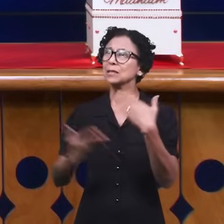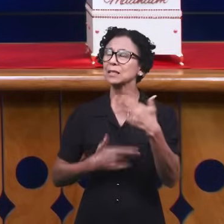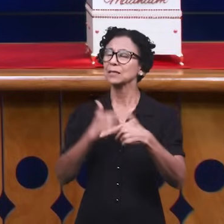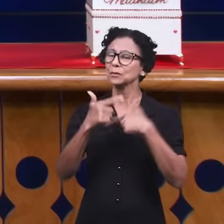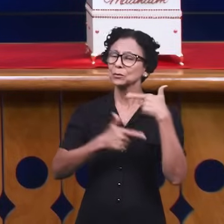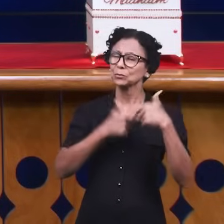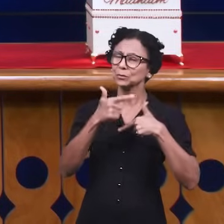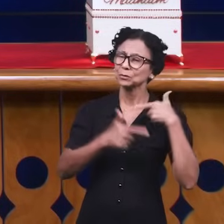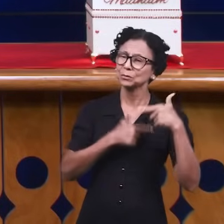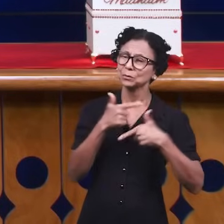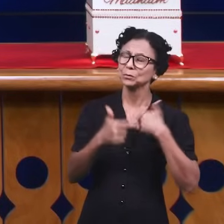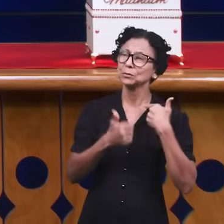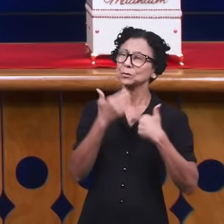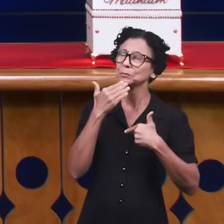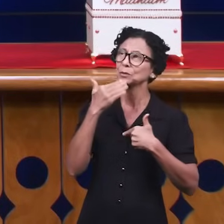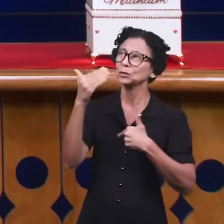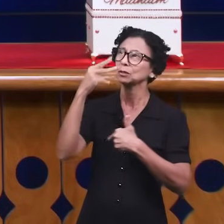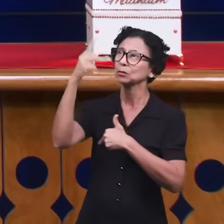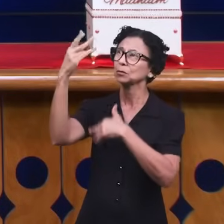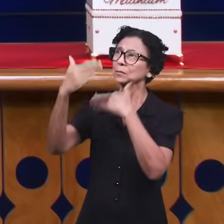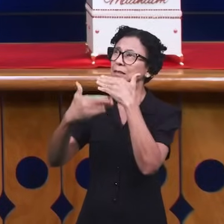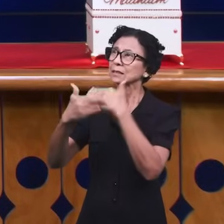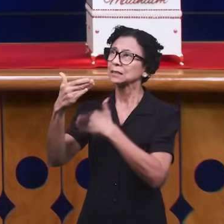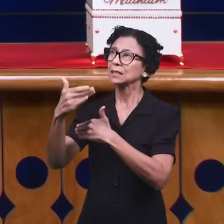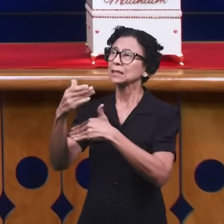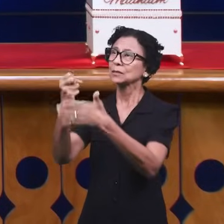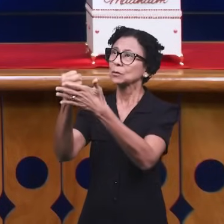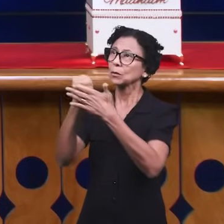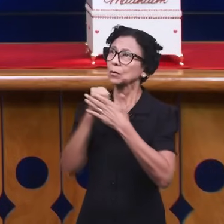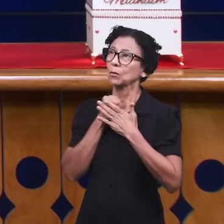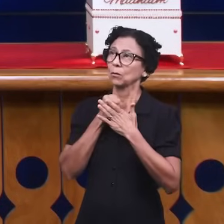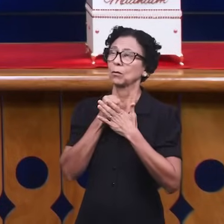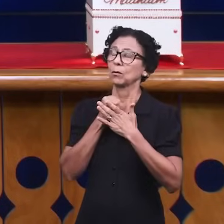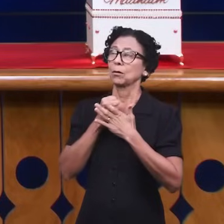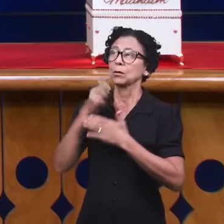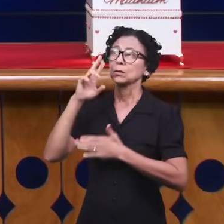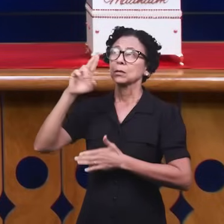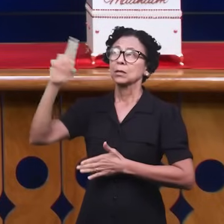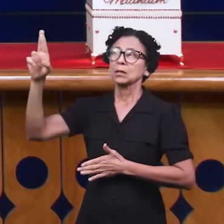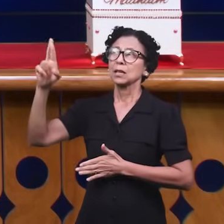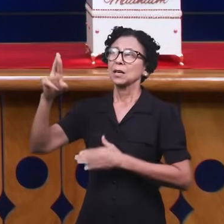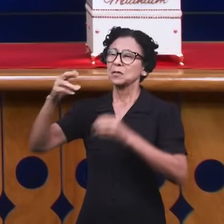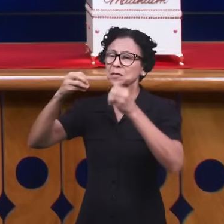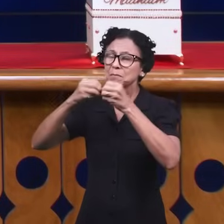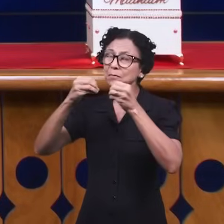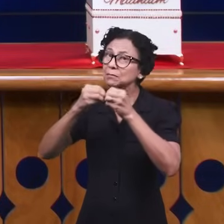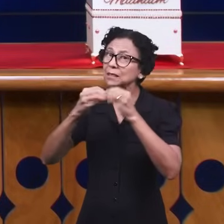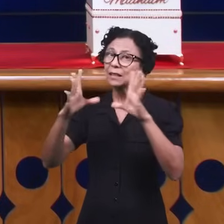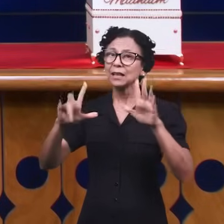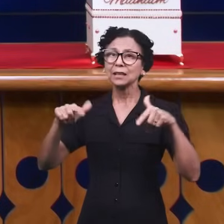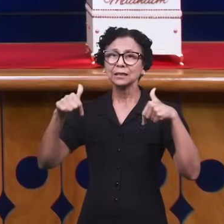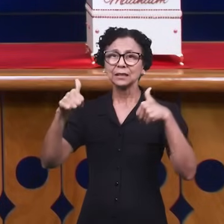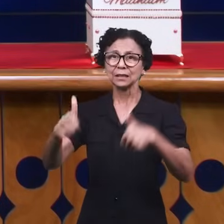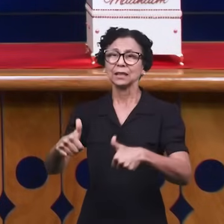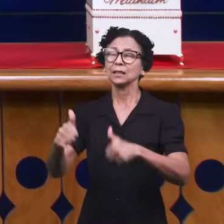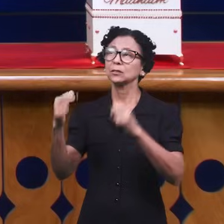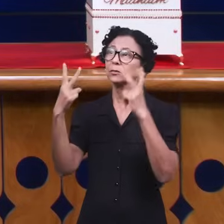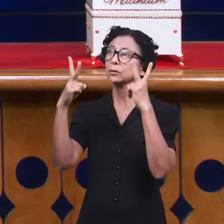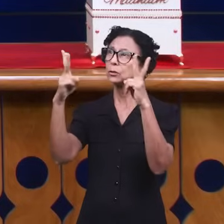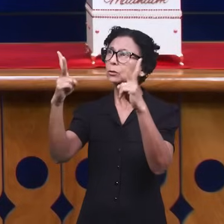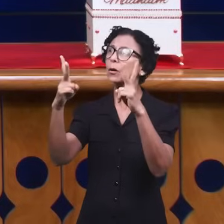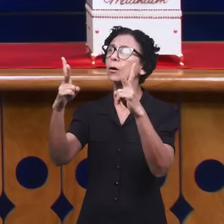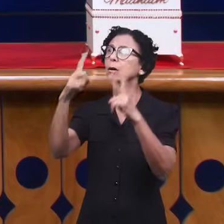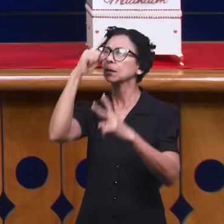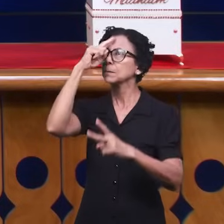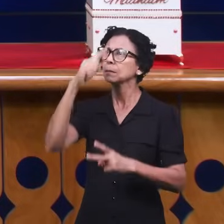cada dia, buscando a tua face, Senhor. Ó Deus, tu és Deus de maravilha, tu és Deus de vitória.